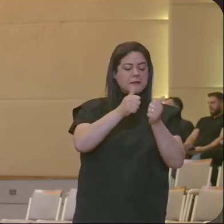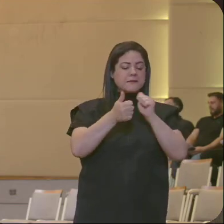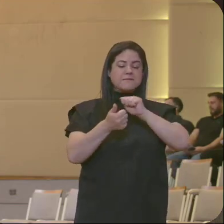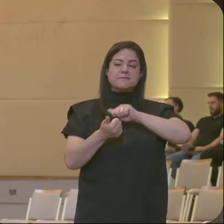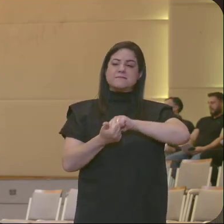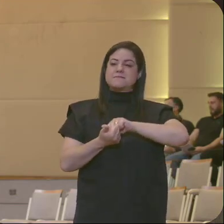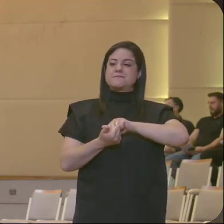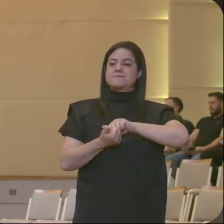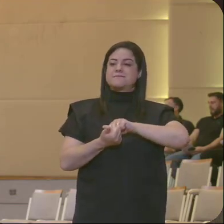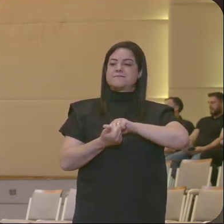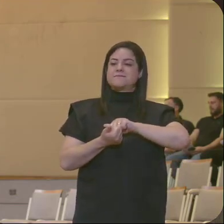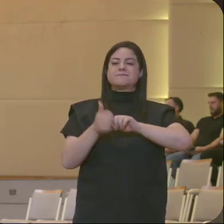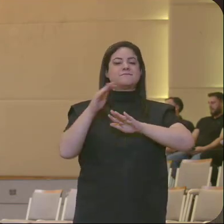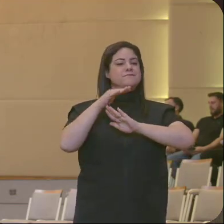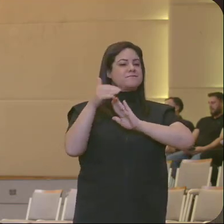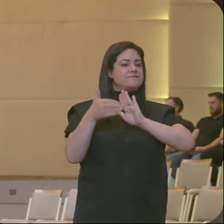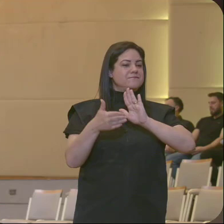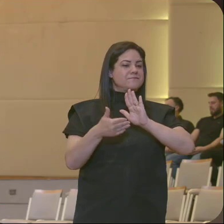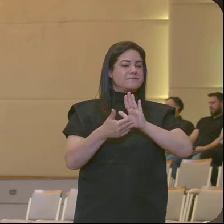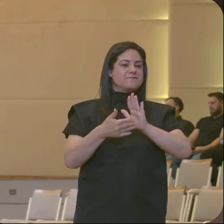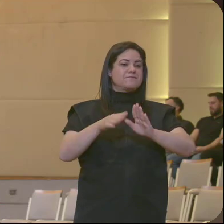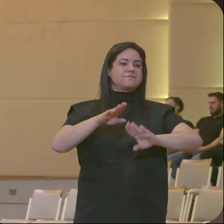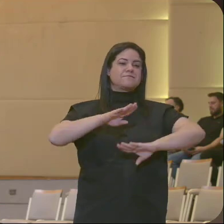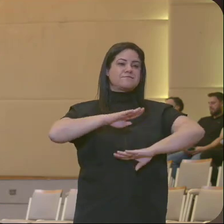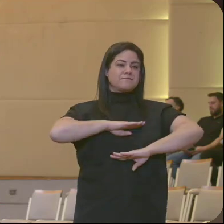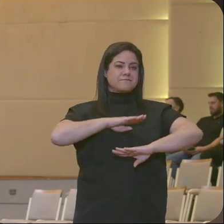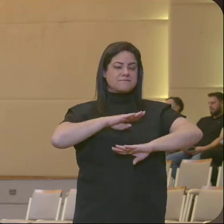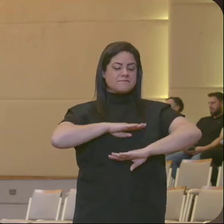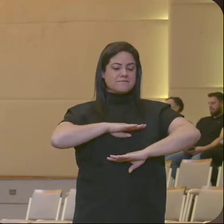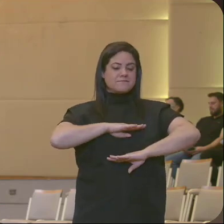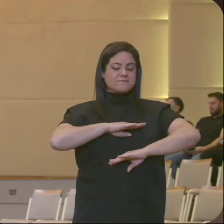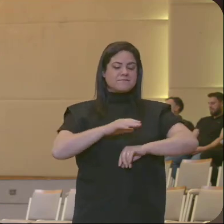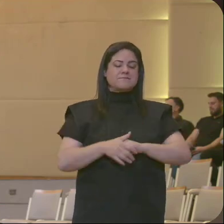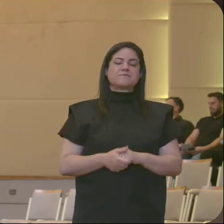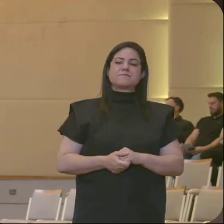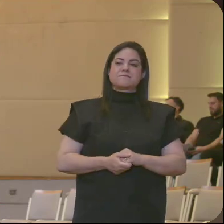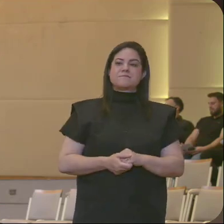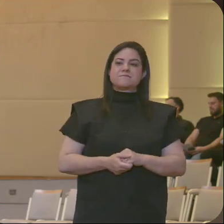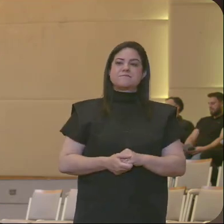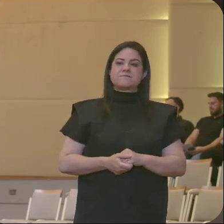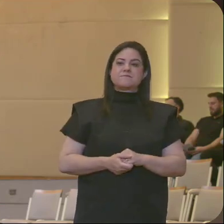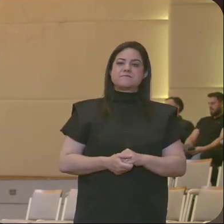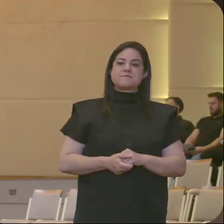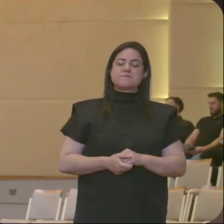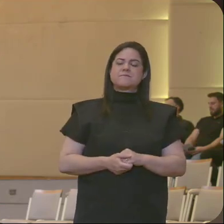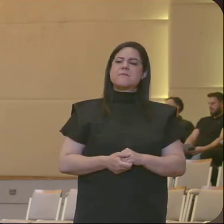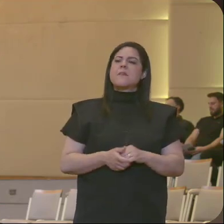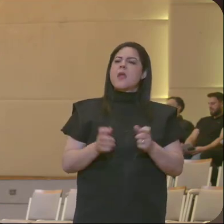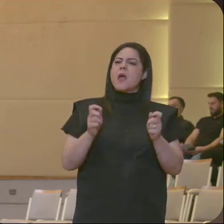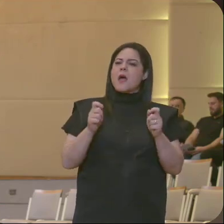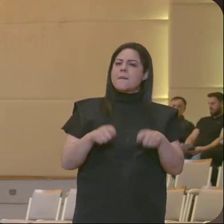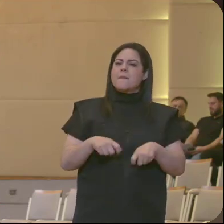adaptar-me a toda e qualquer circunstância.